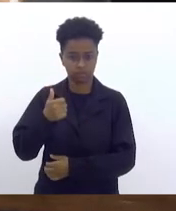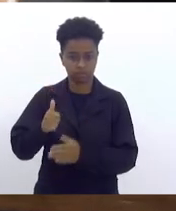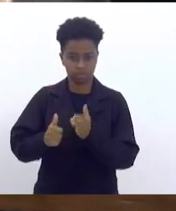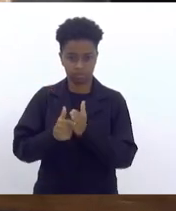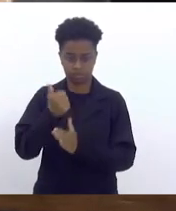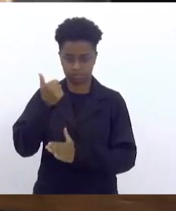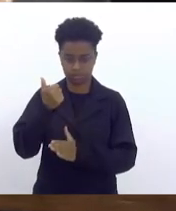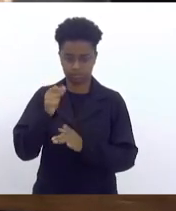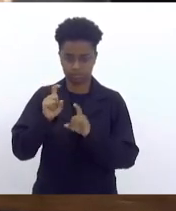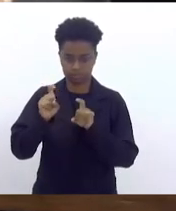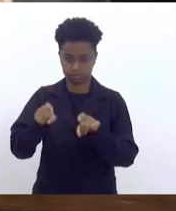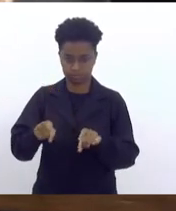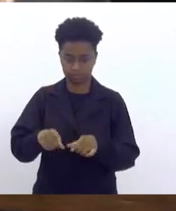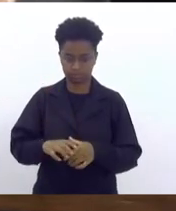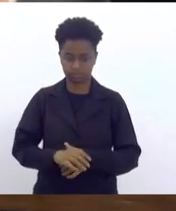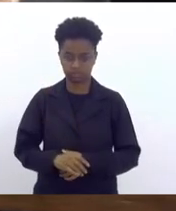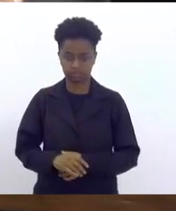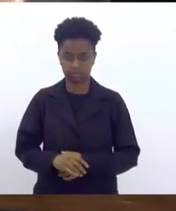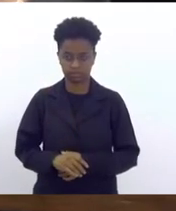né